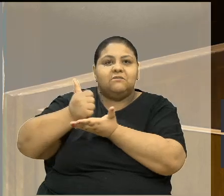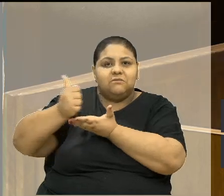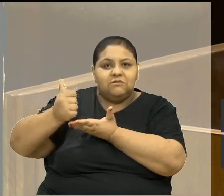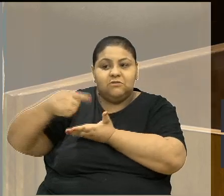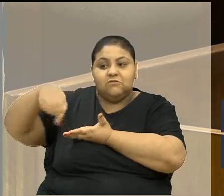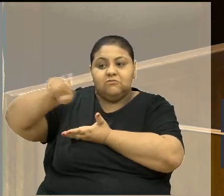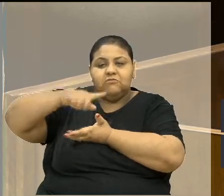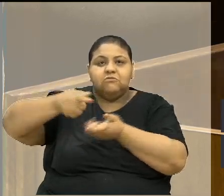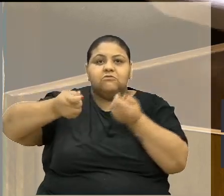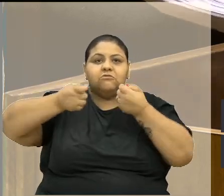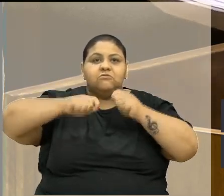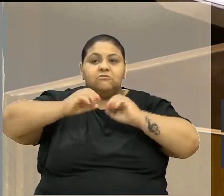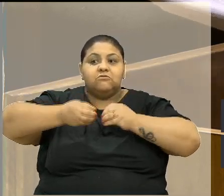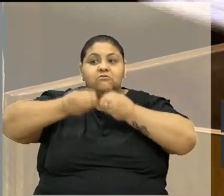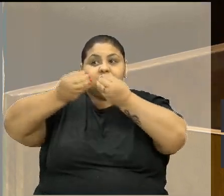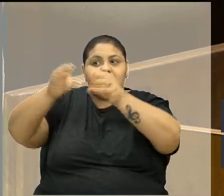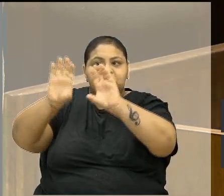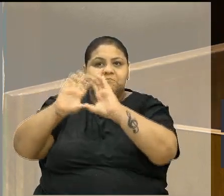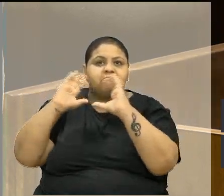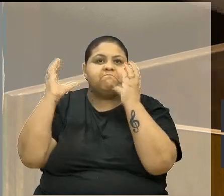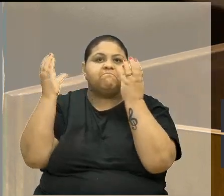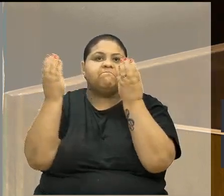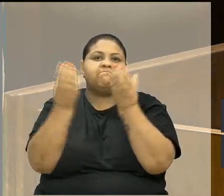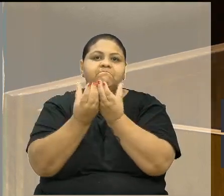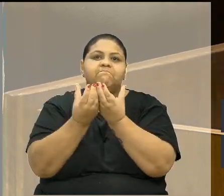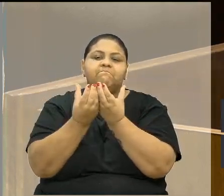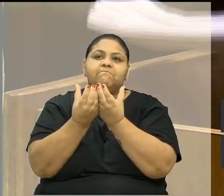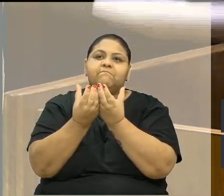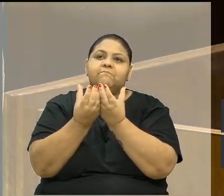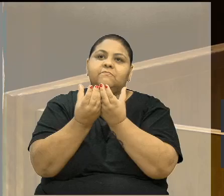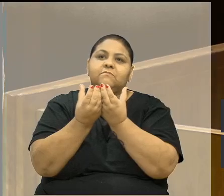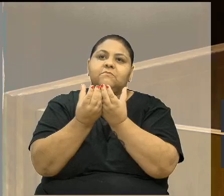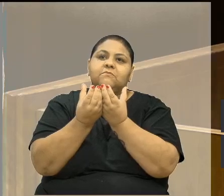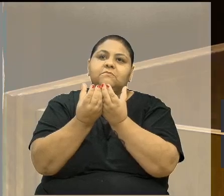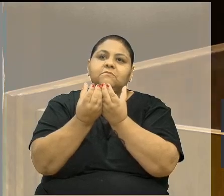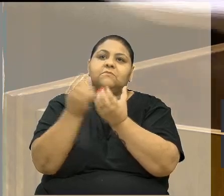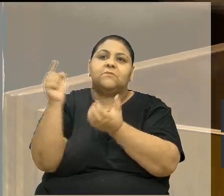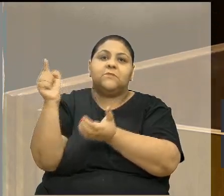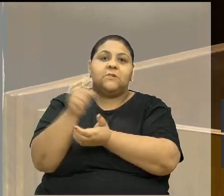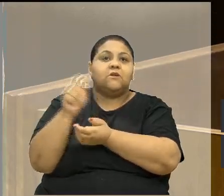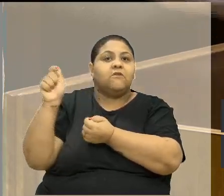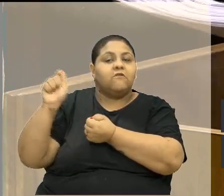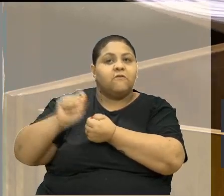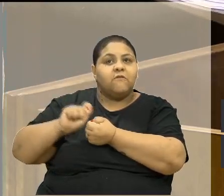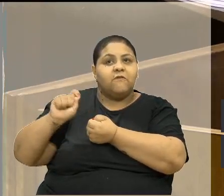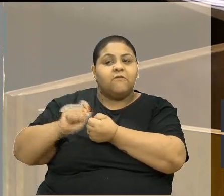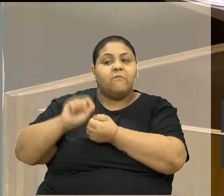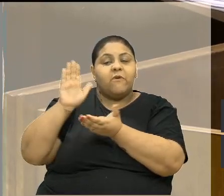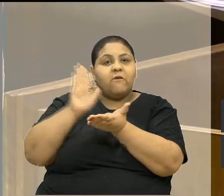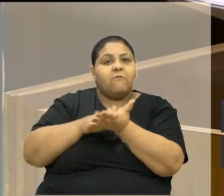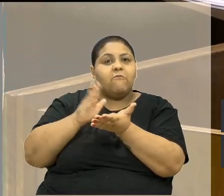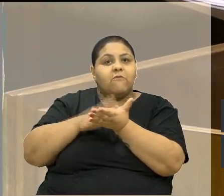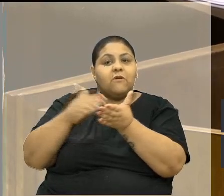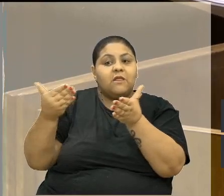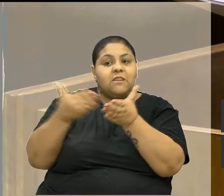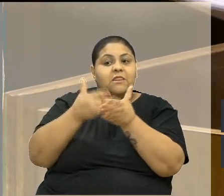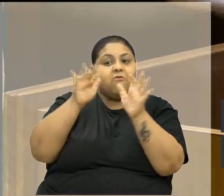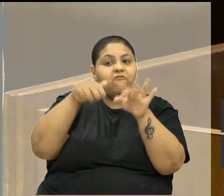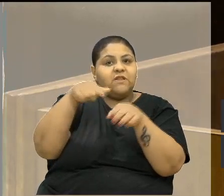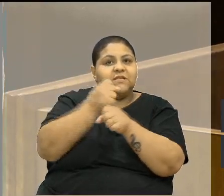nós precisamos entregar para a comunidade, é os que eu vou fazer uma maior cobrança ainda até o final desse